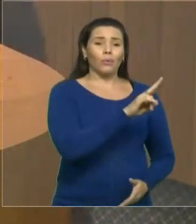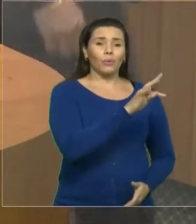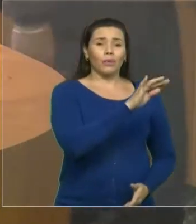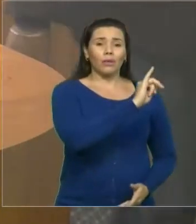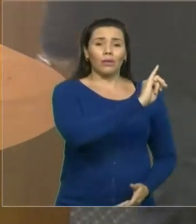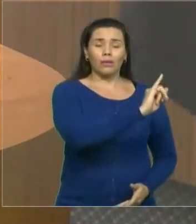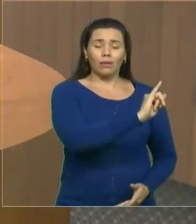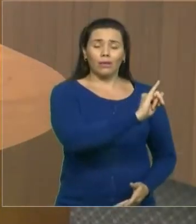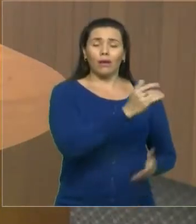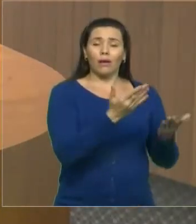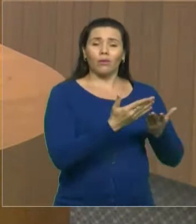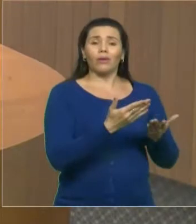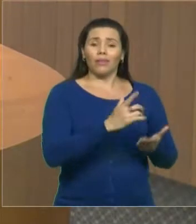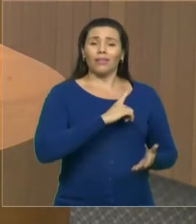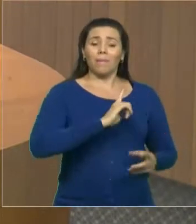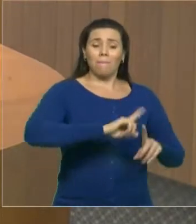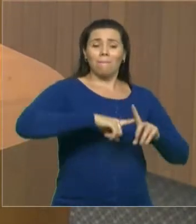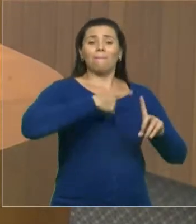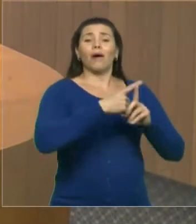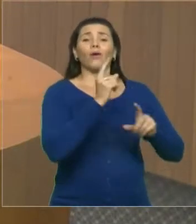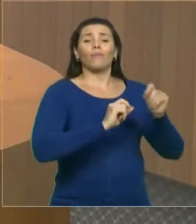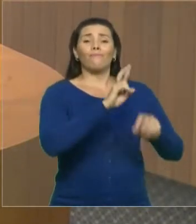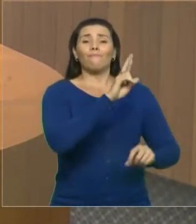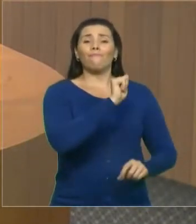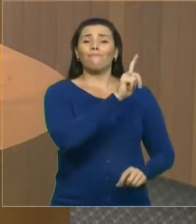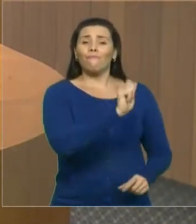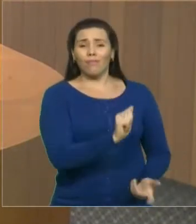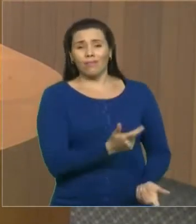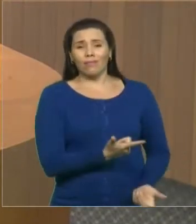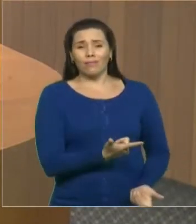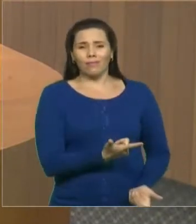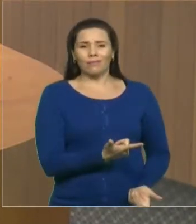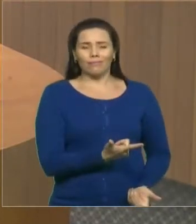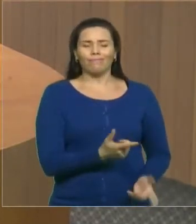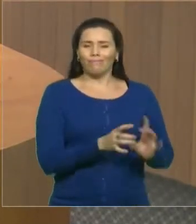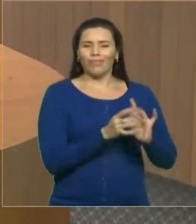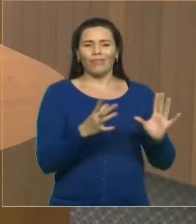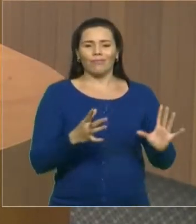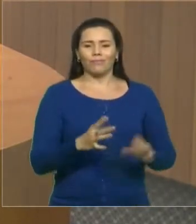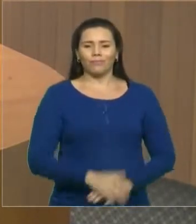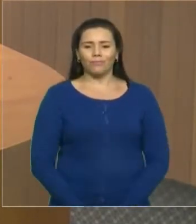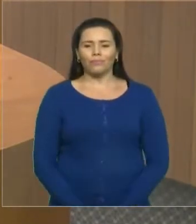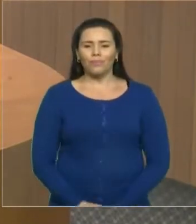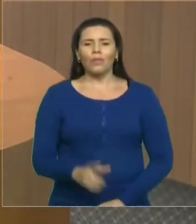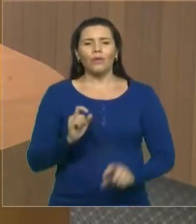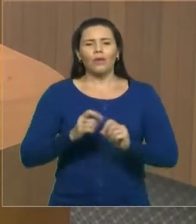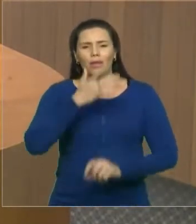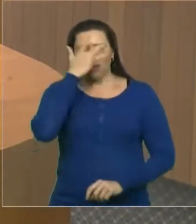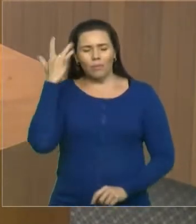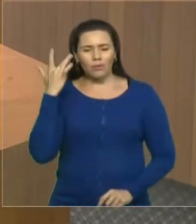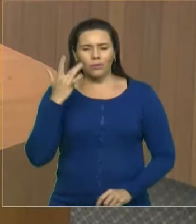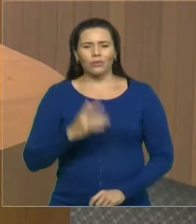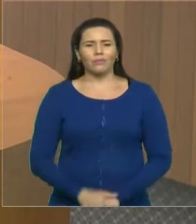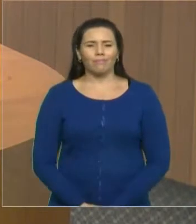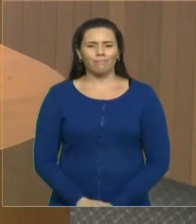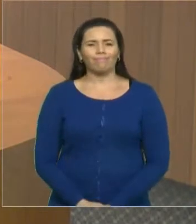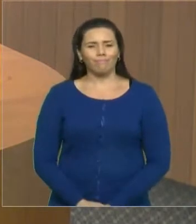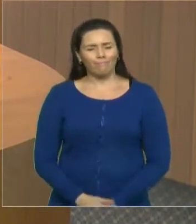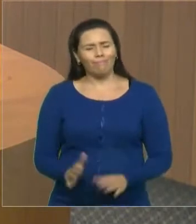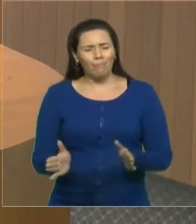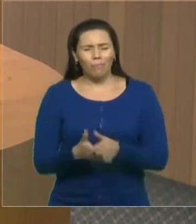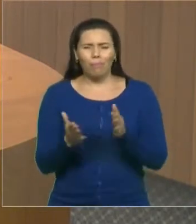que a prioridade que o governo tem dado são aquelas pessoas que realmente necessitam sempre da atenção do poder público.